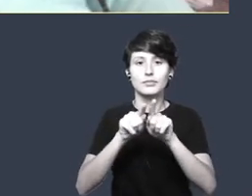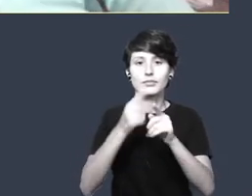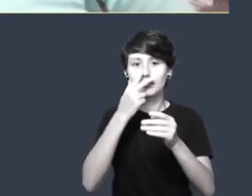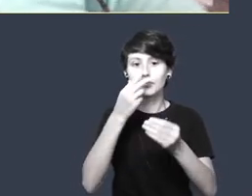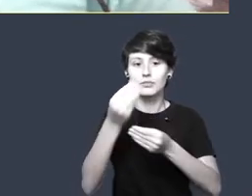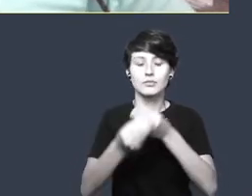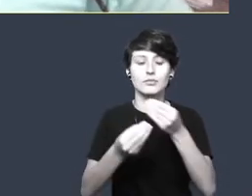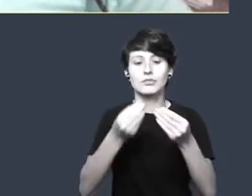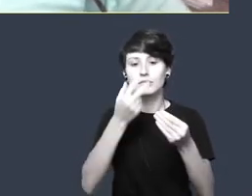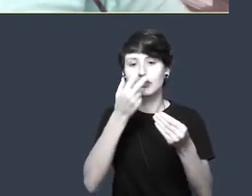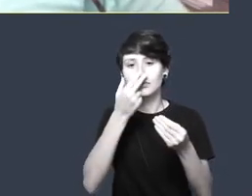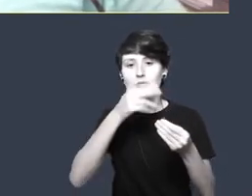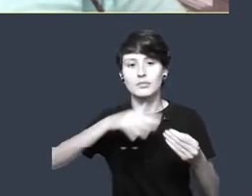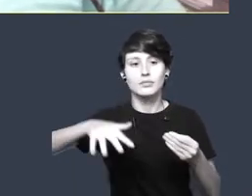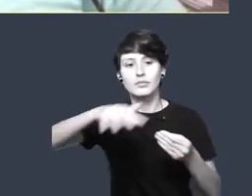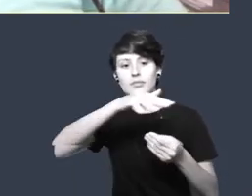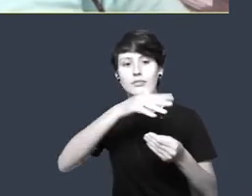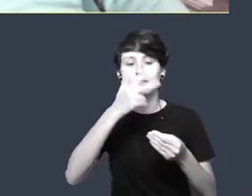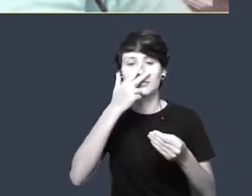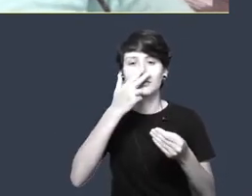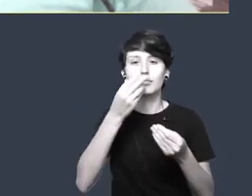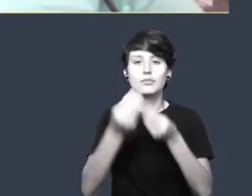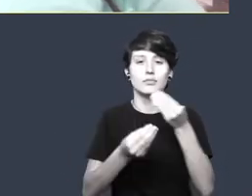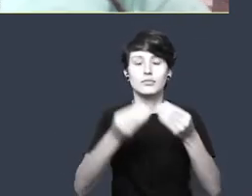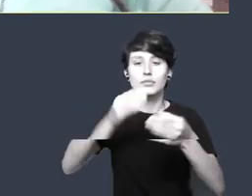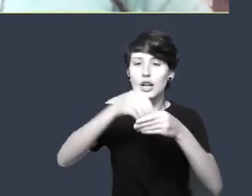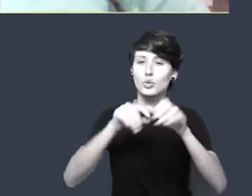nossa participação nessas questões da sociedade.